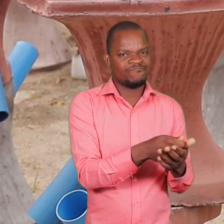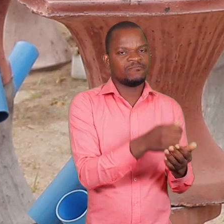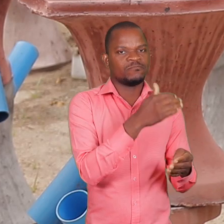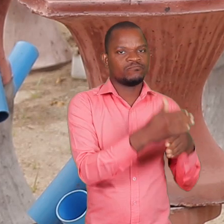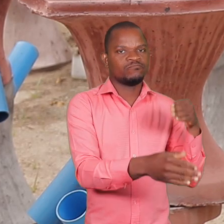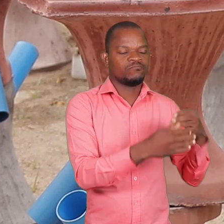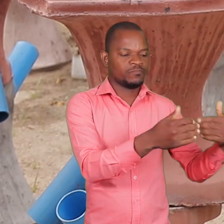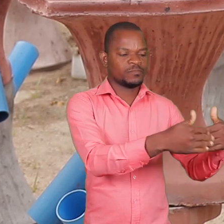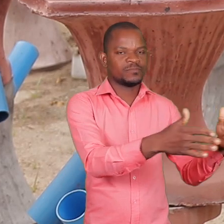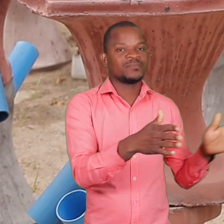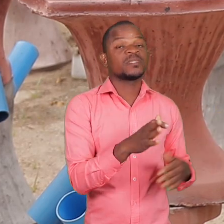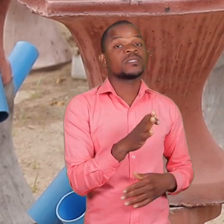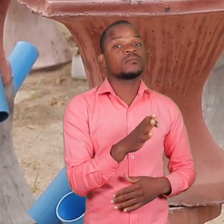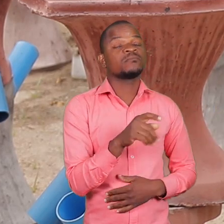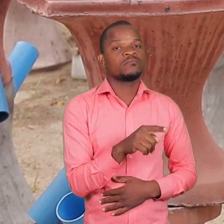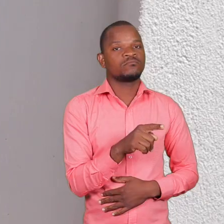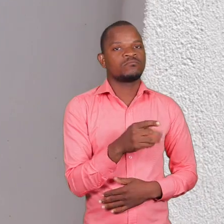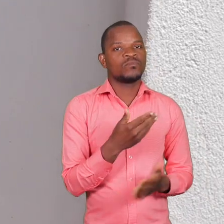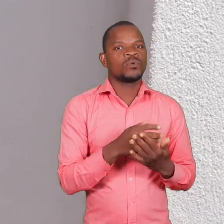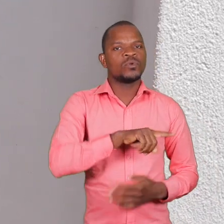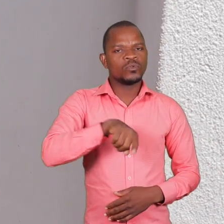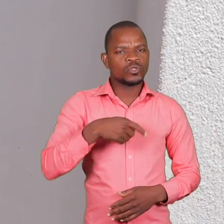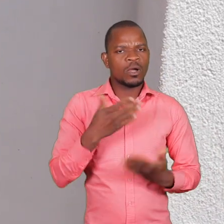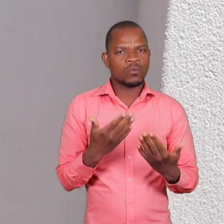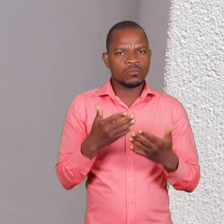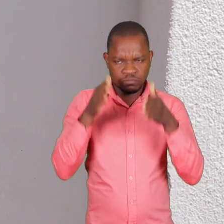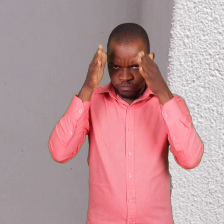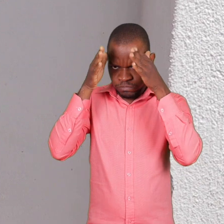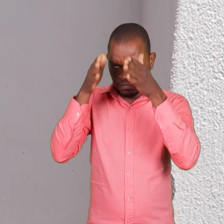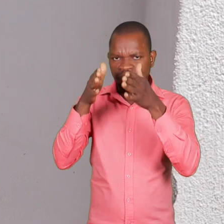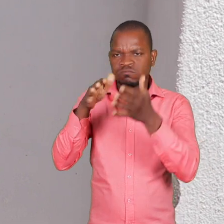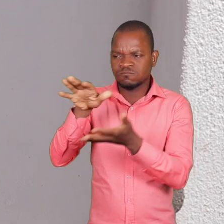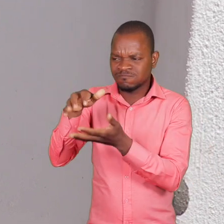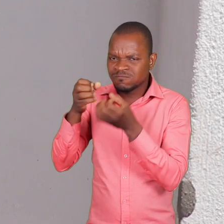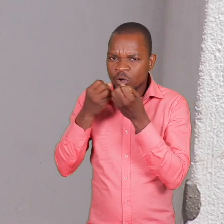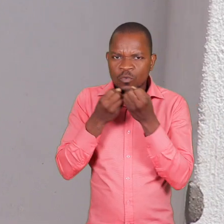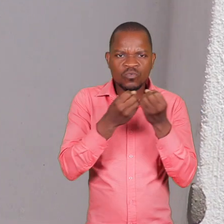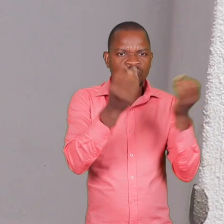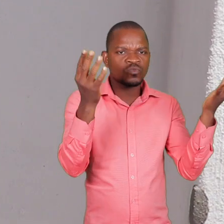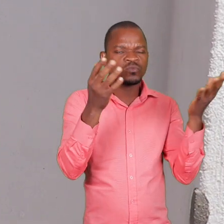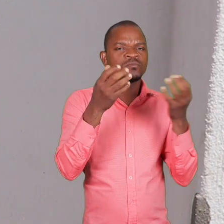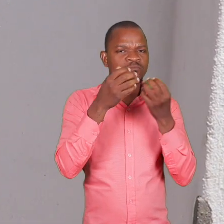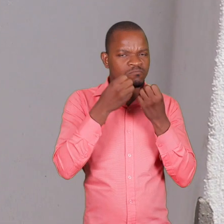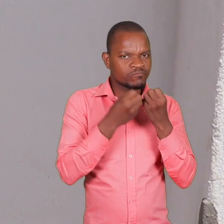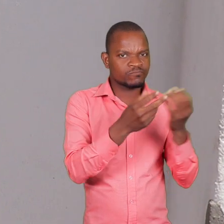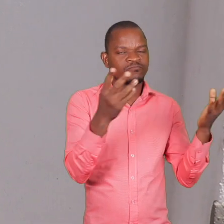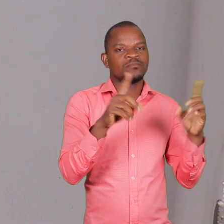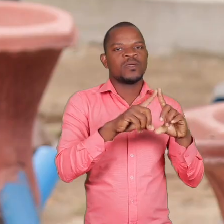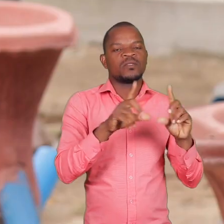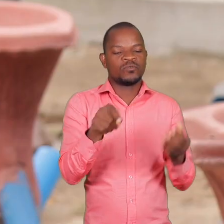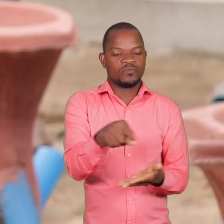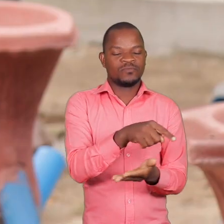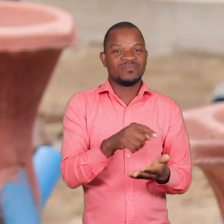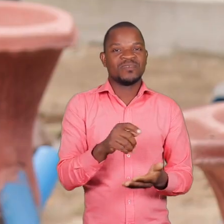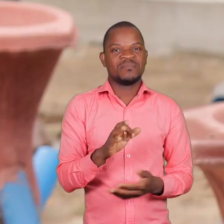mínimas. É por isso mesmo que nós agora estamos focados em difundir esta ideia, a ideia da pia fantástica.